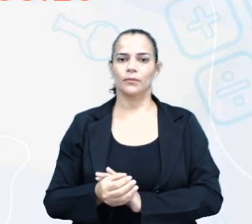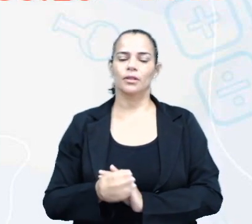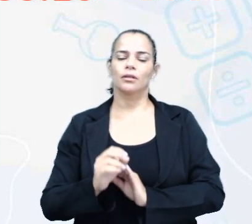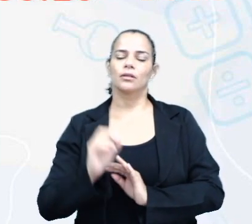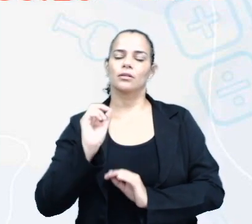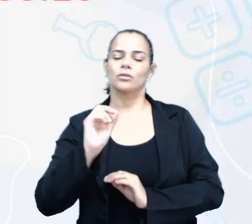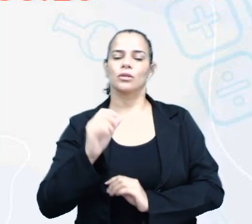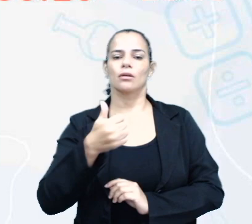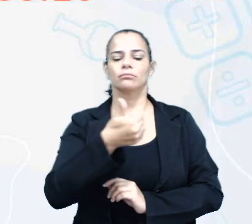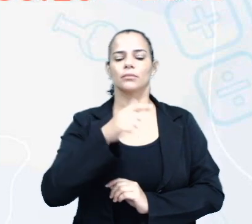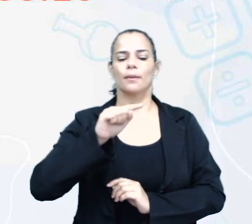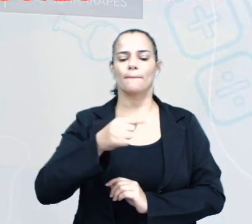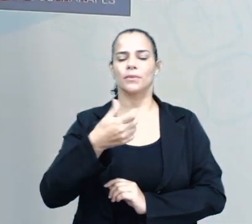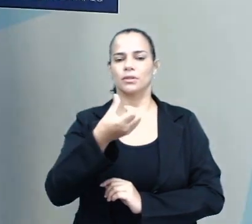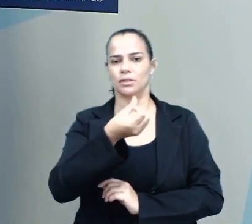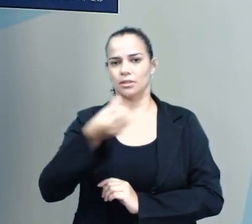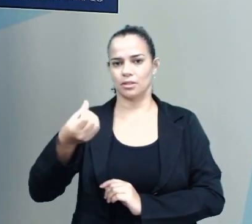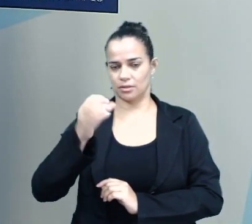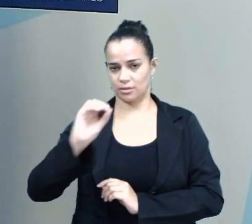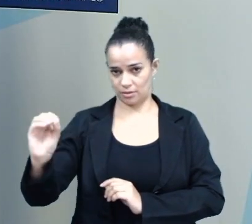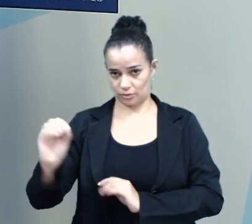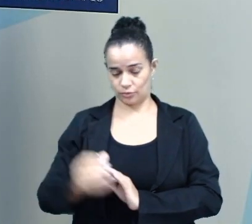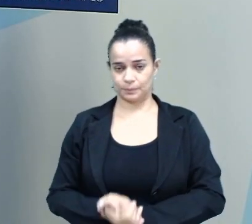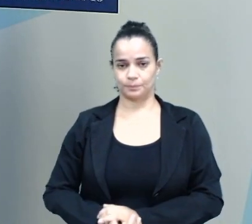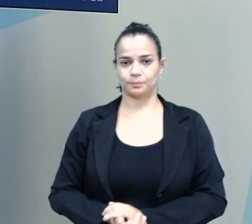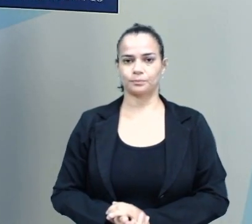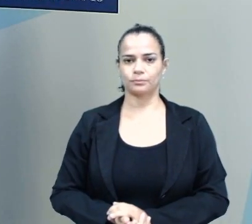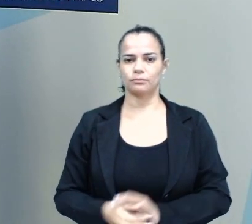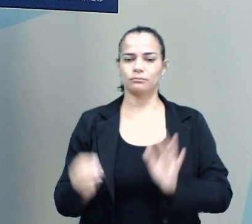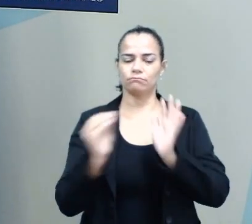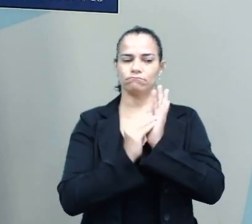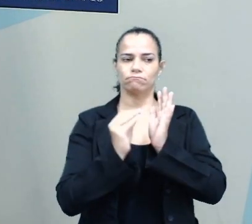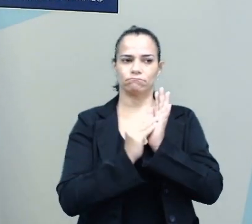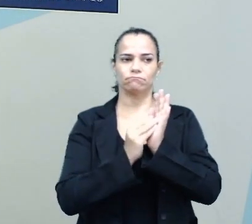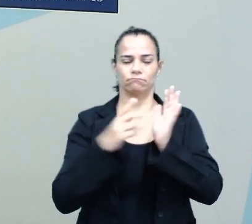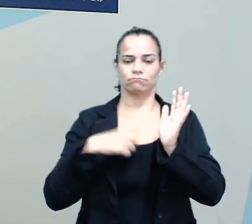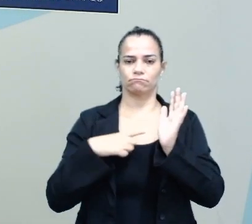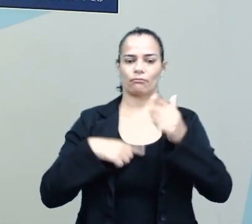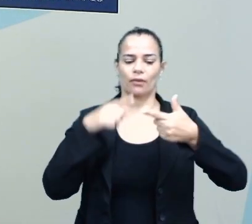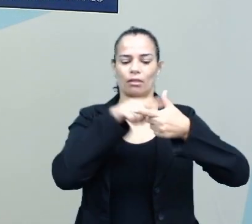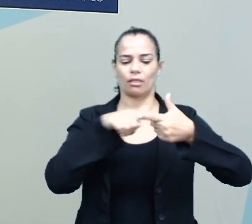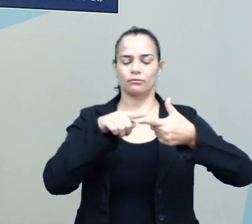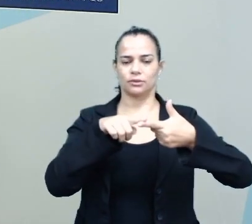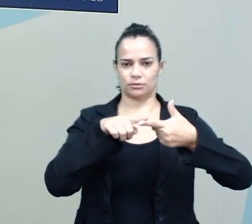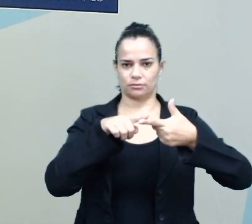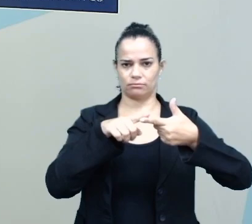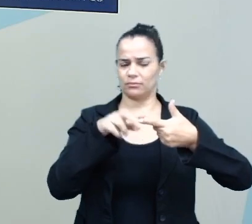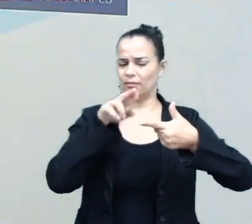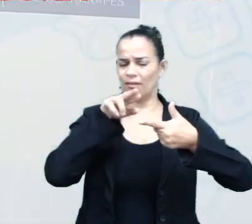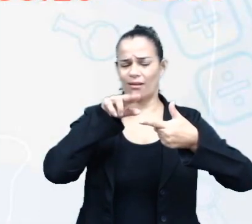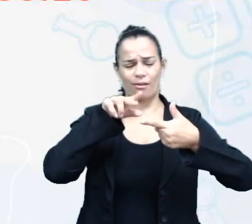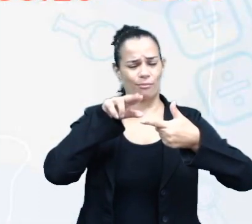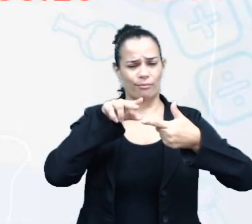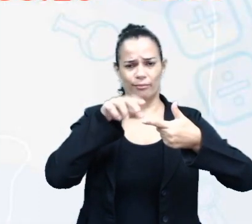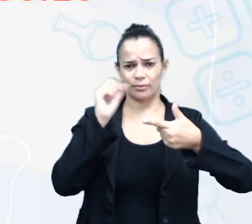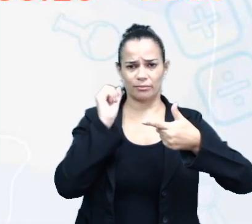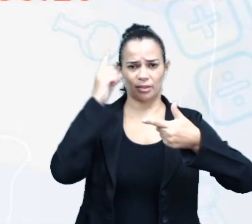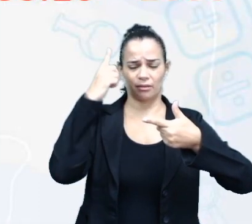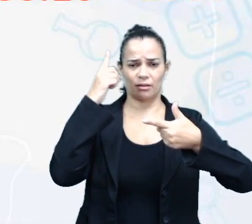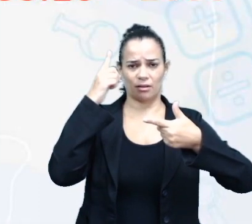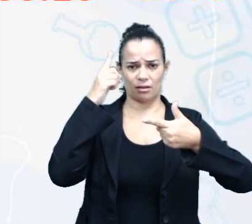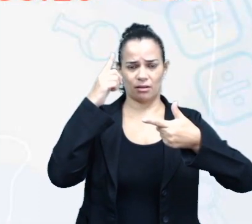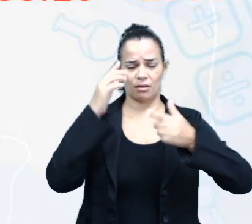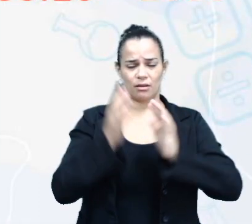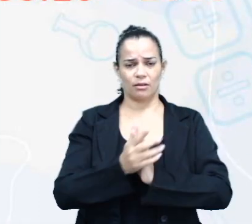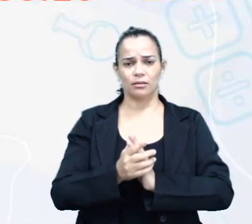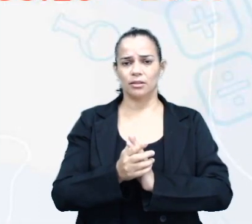1.600. Beleza, pessoal? Está faltando mais uma propriedade que envolve a divisão, que é a mesma ideia da propriedade